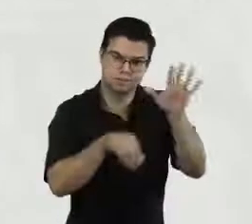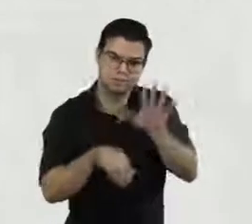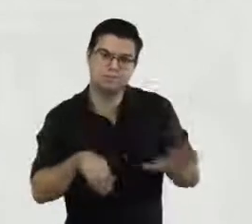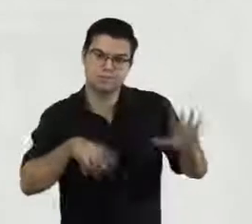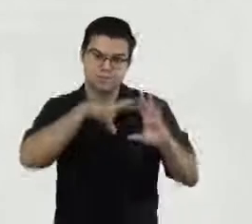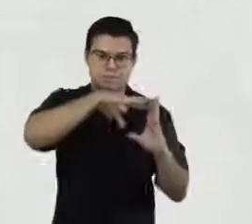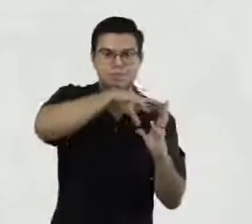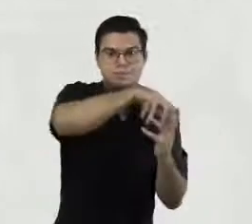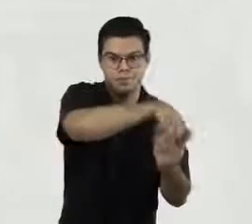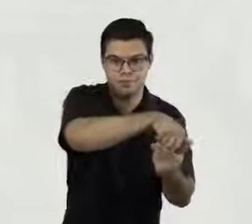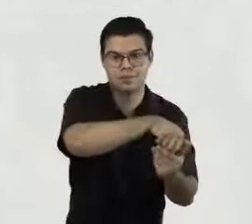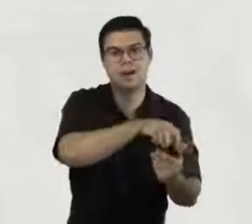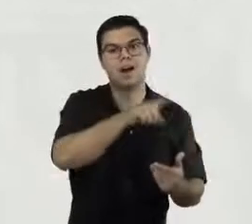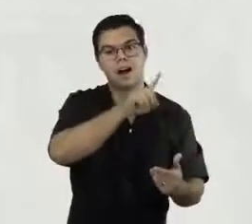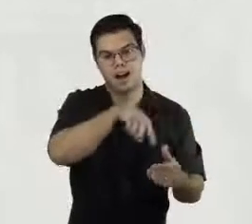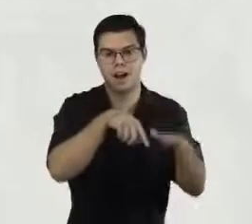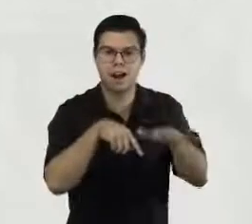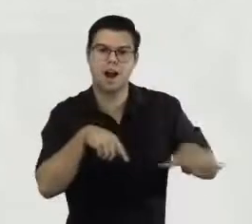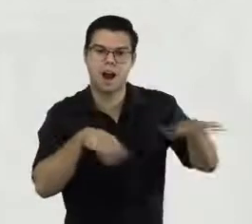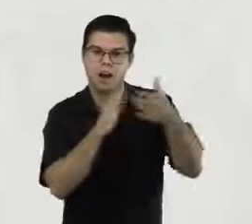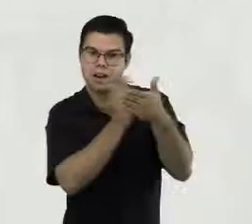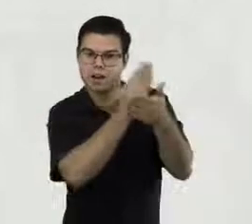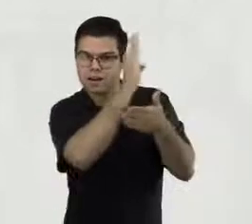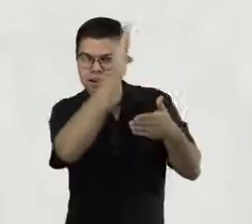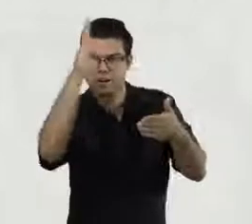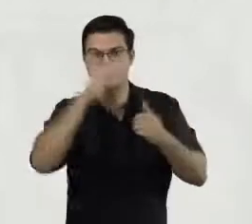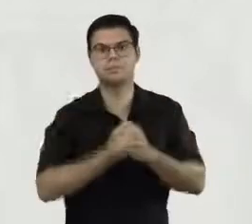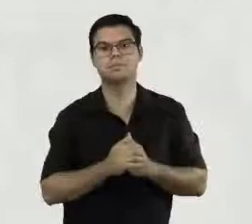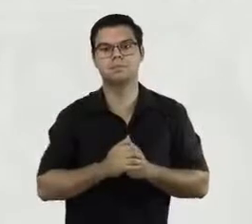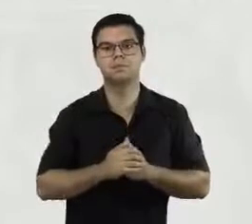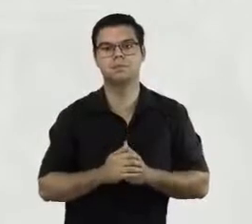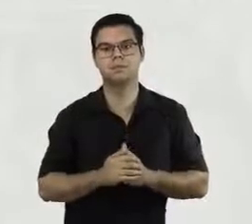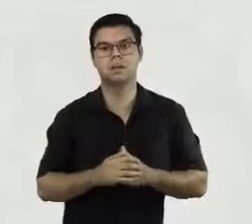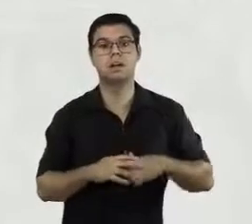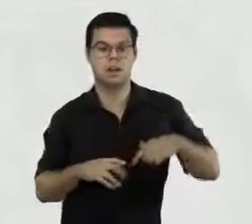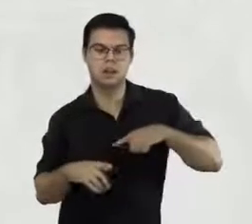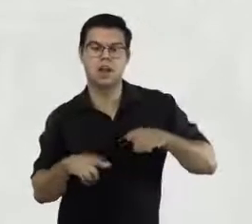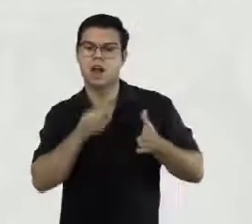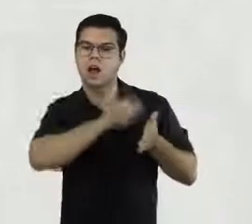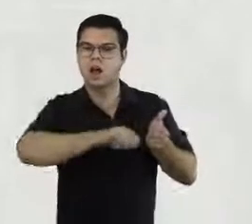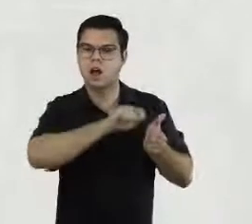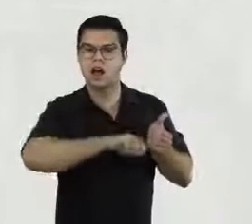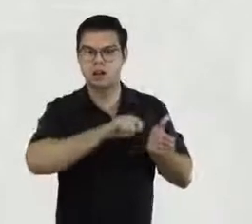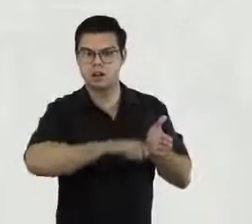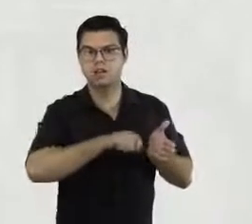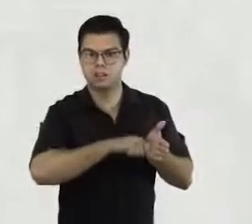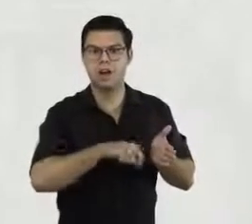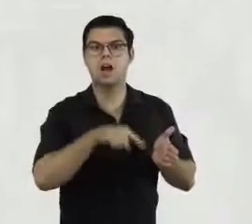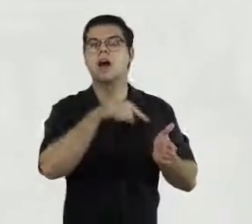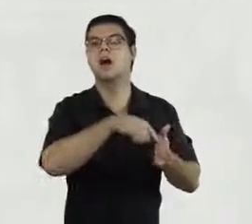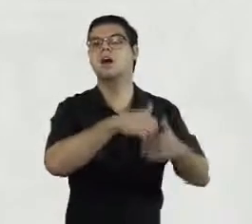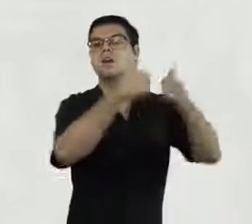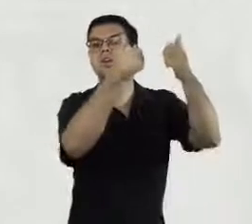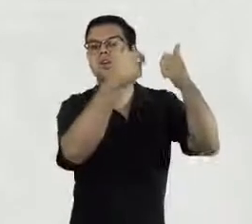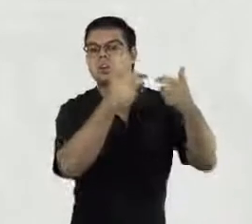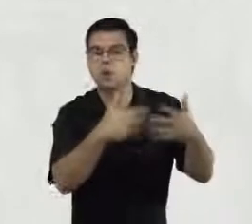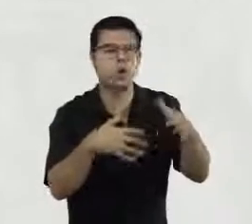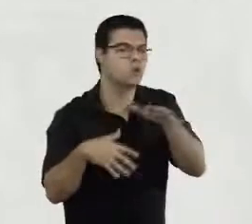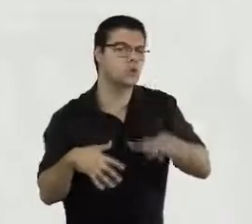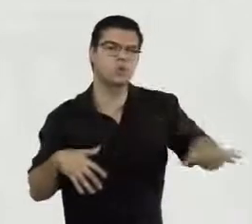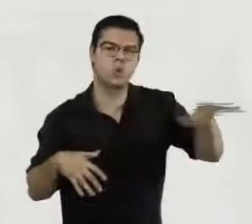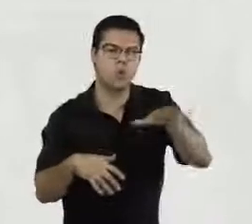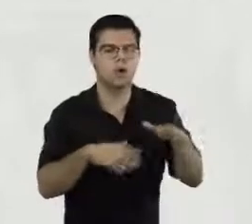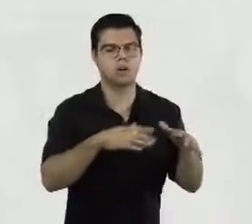do campo da bibliografia. Até a altura dessa apresentação, todas essas esferas, todas essas